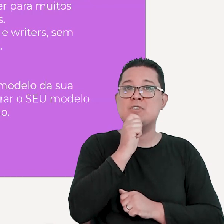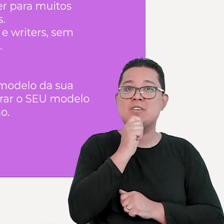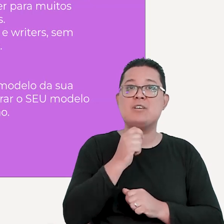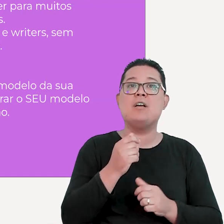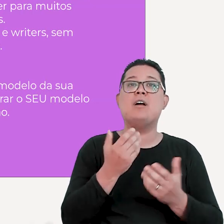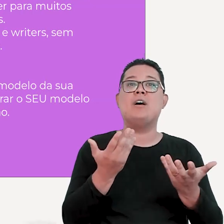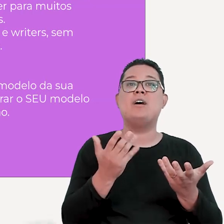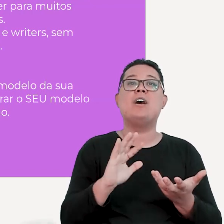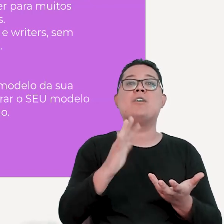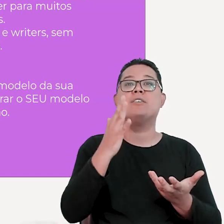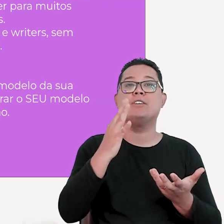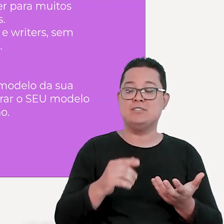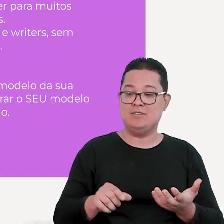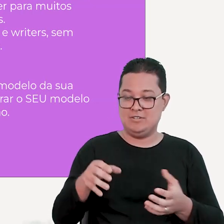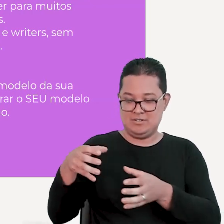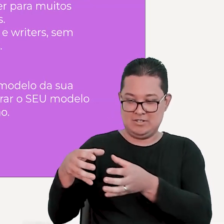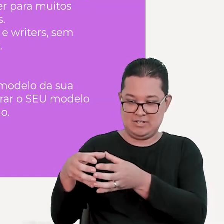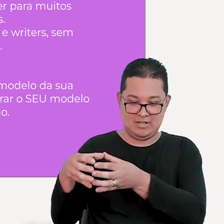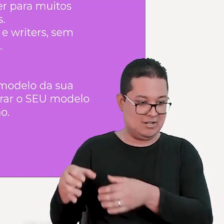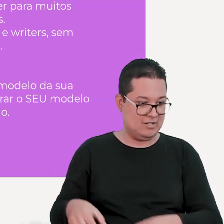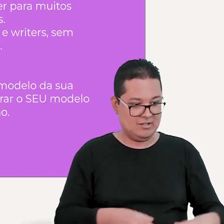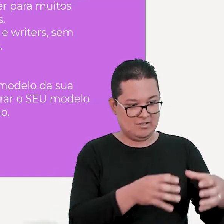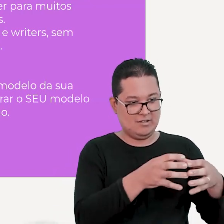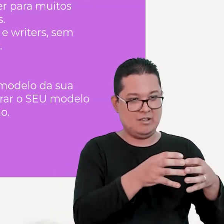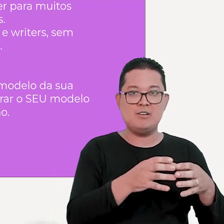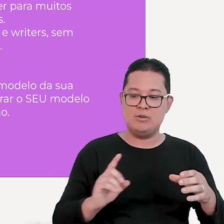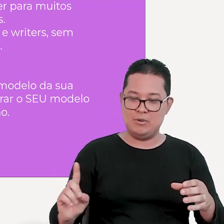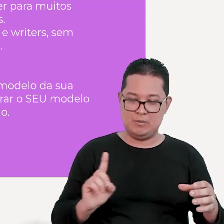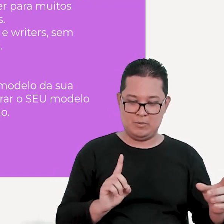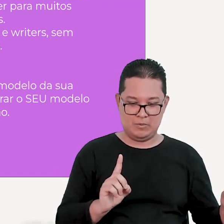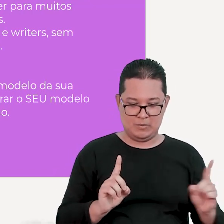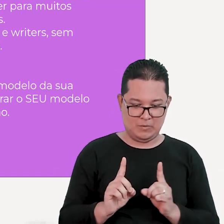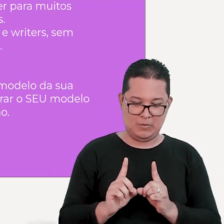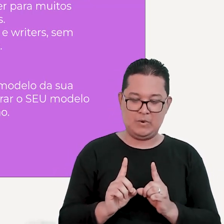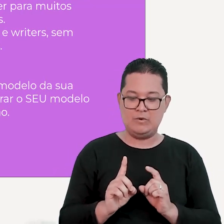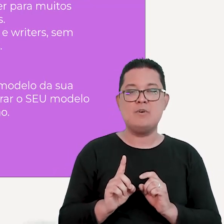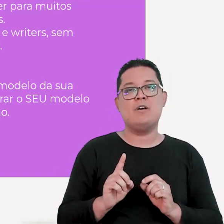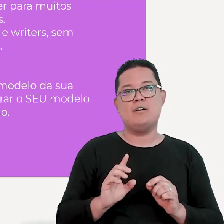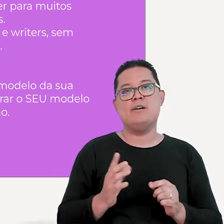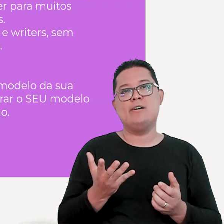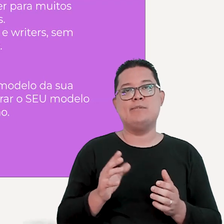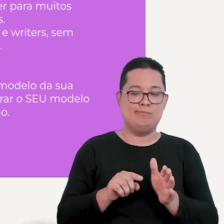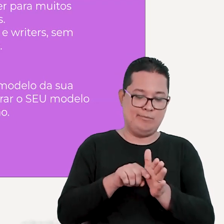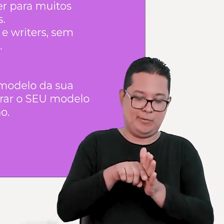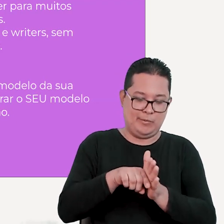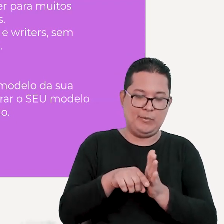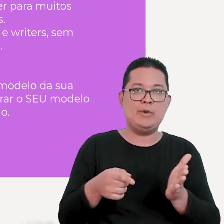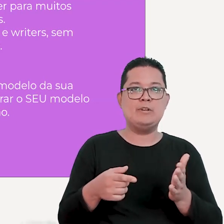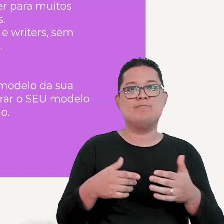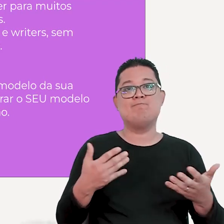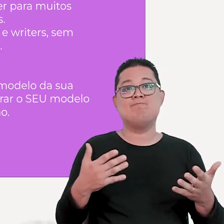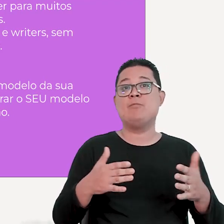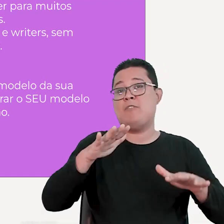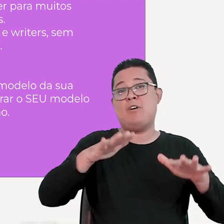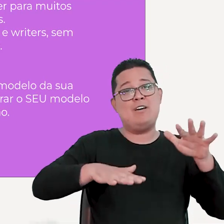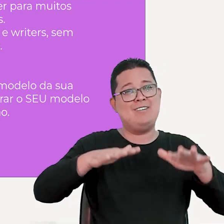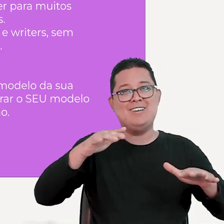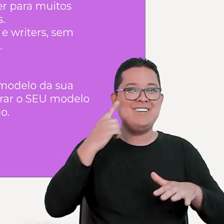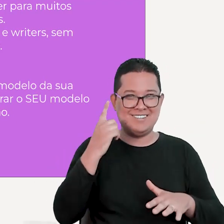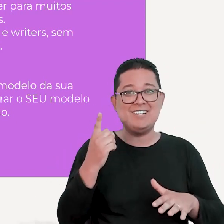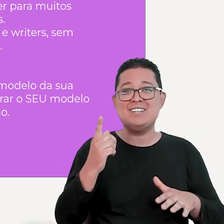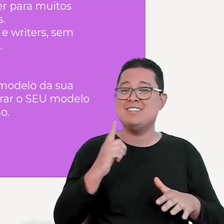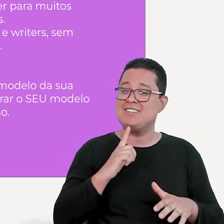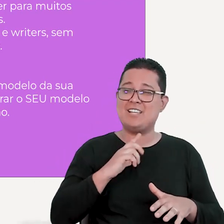writing acabam fazendo essa tarefa. Então, assim, dependendo da empresa, da estrutura, do tamanho, existem